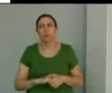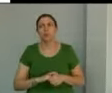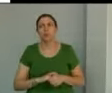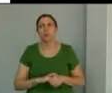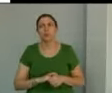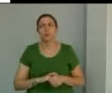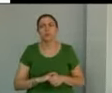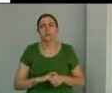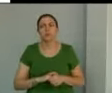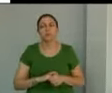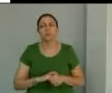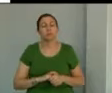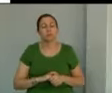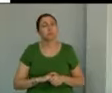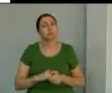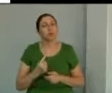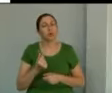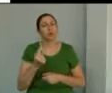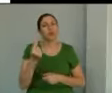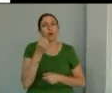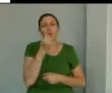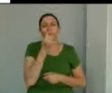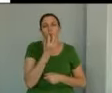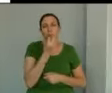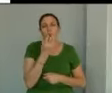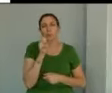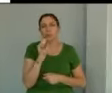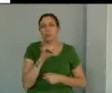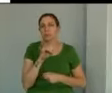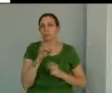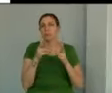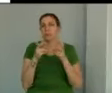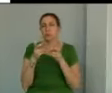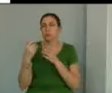bem significativo e tá, se nós olharmos aí nos últimos anos, ele está